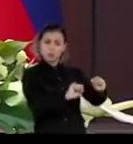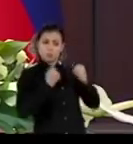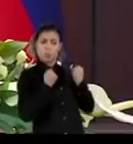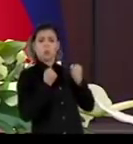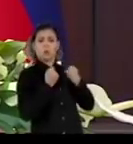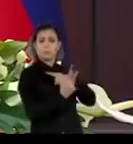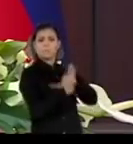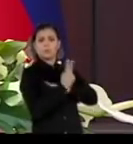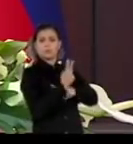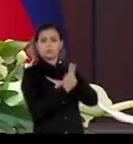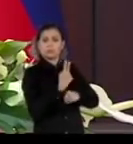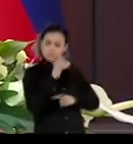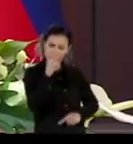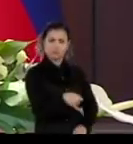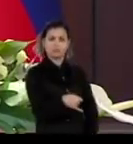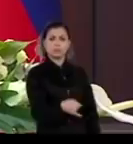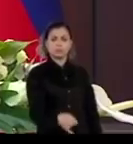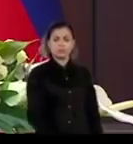defesa.